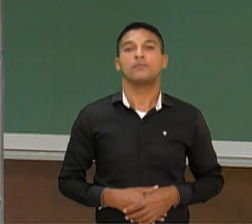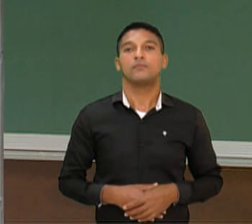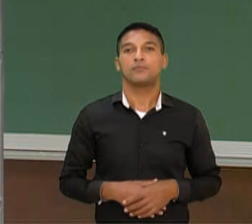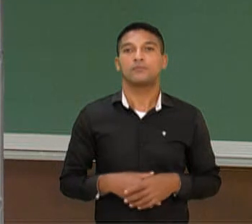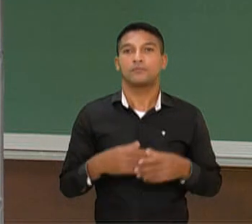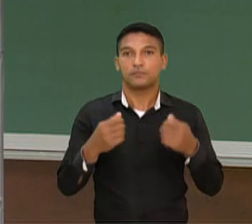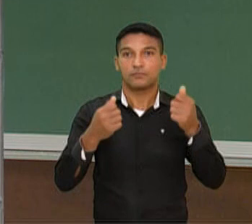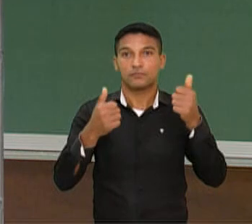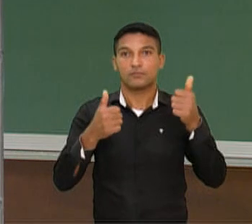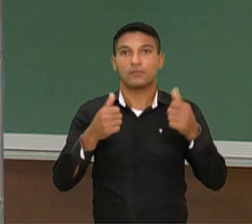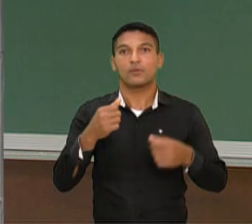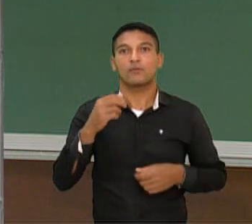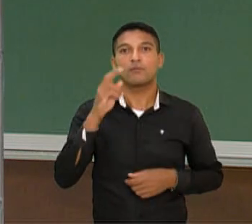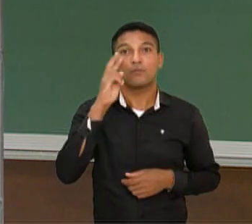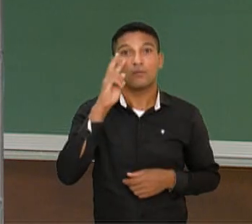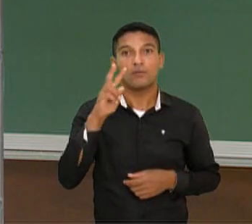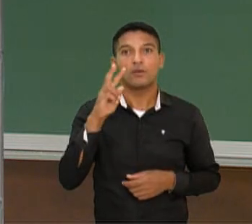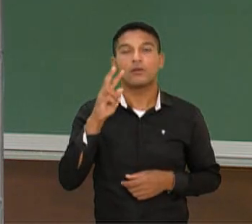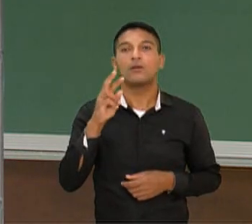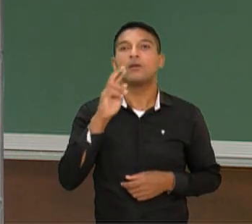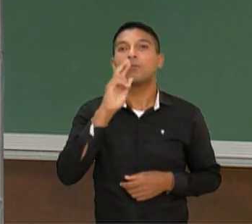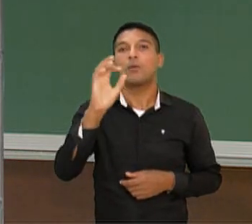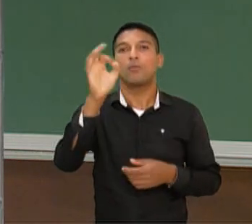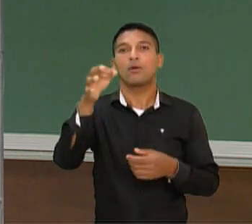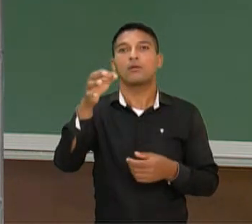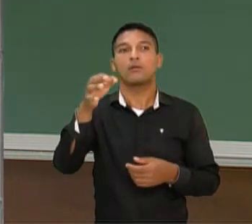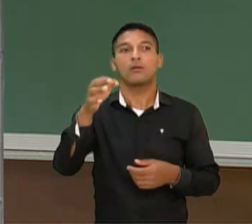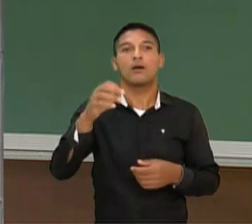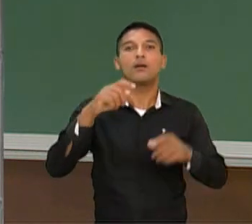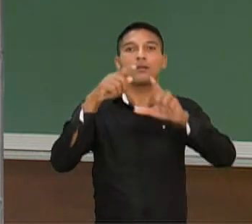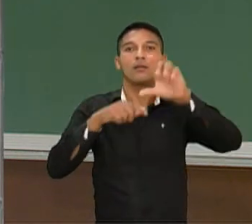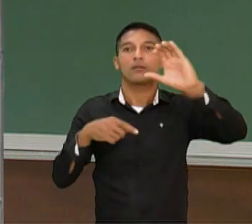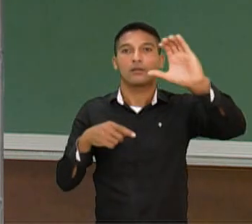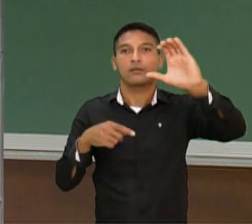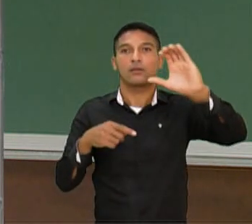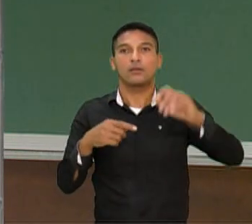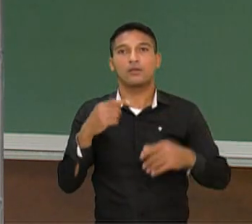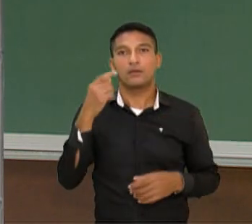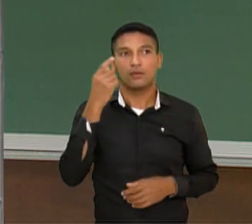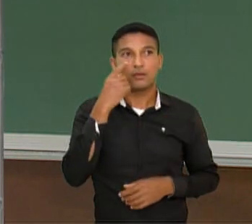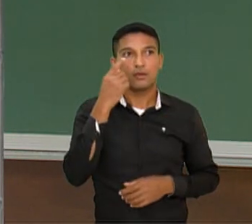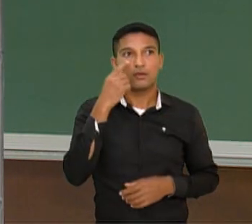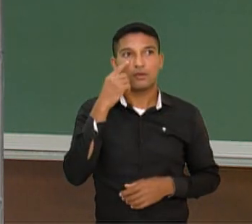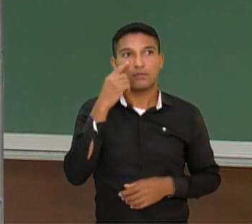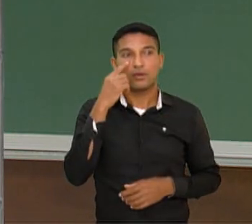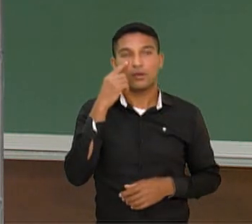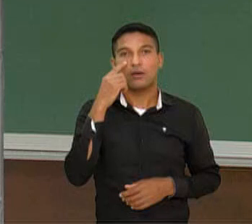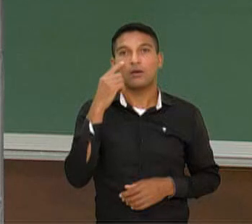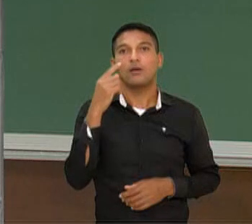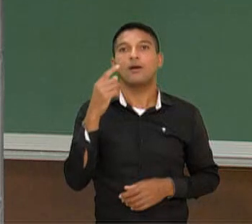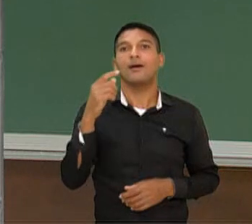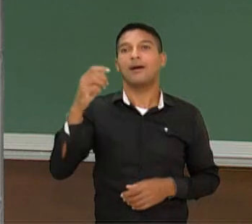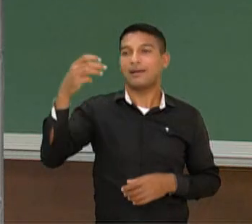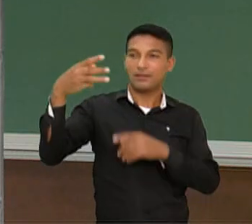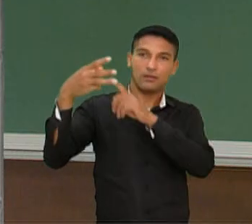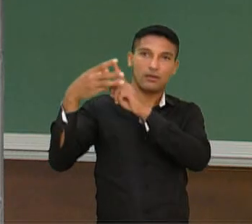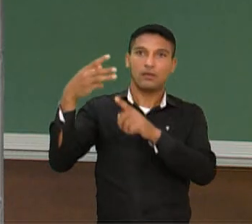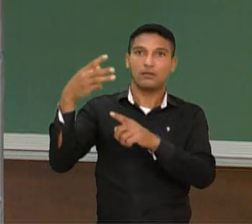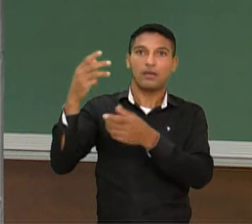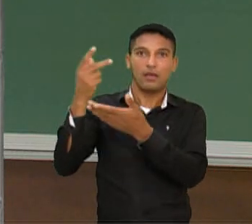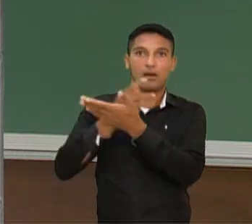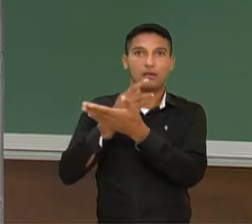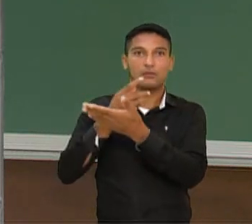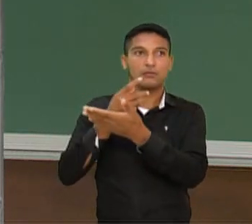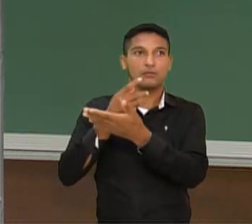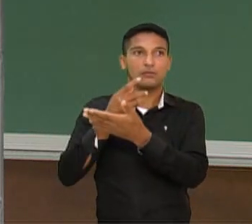Então, beleza, alunos, vamos ver qual é a alternativa correta. Letra C, onde destaca apenas o erro na alternativa 3, falando